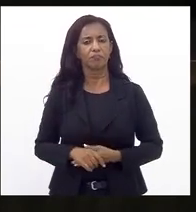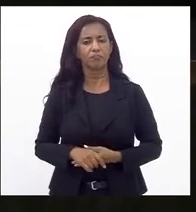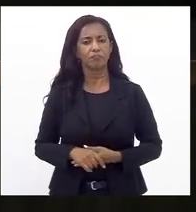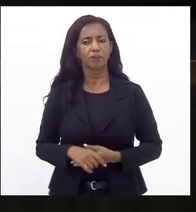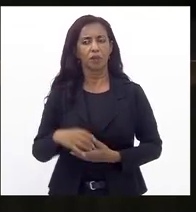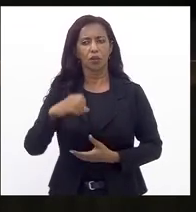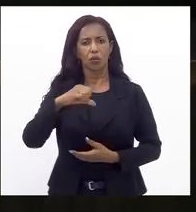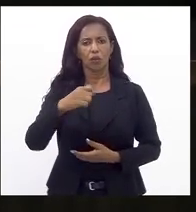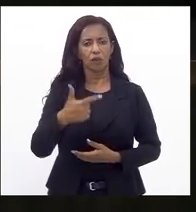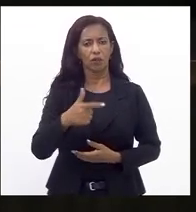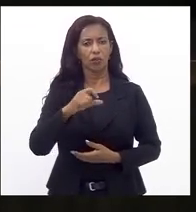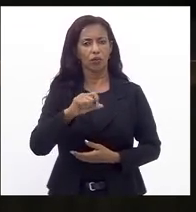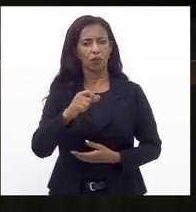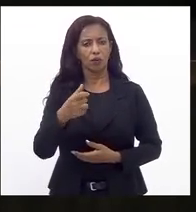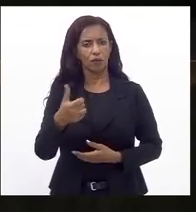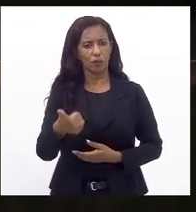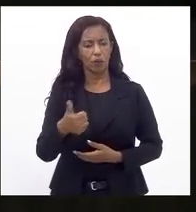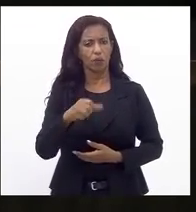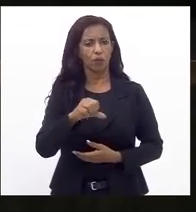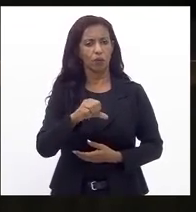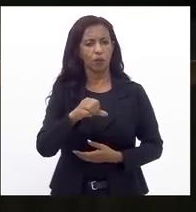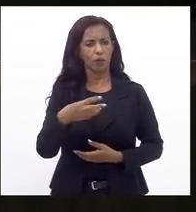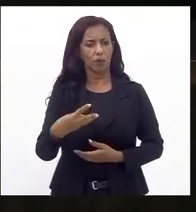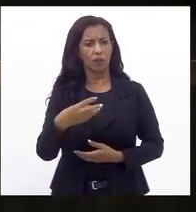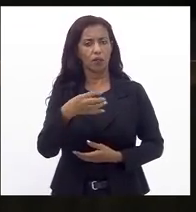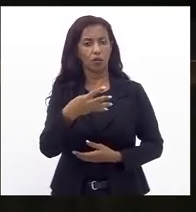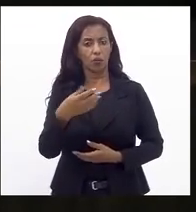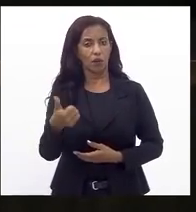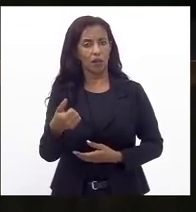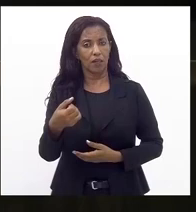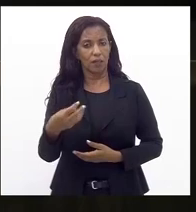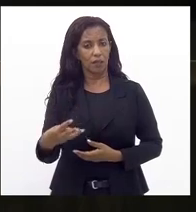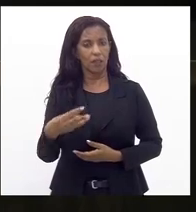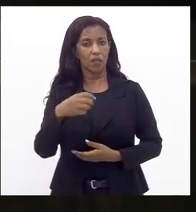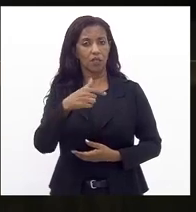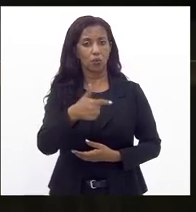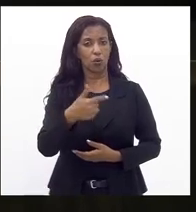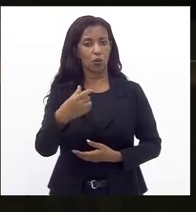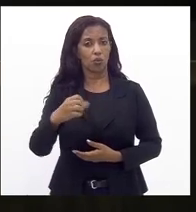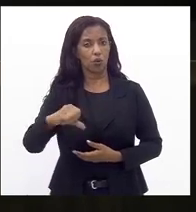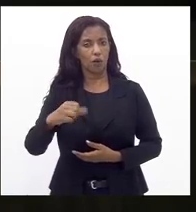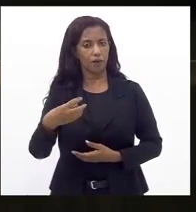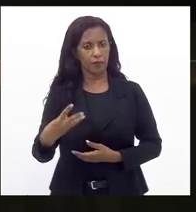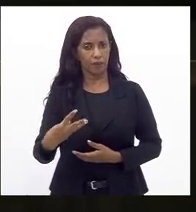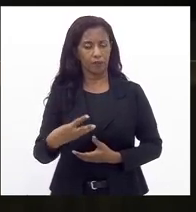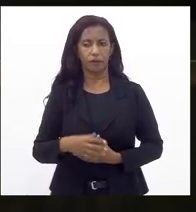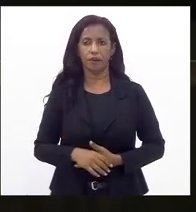o 92/91 93/3 4302 93